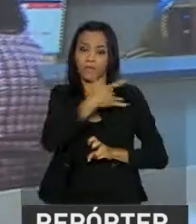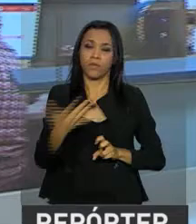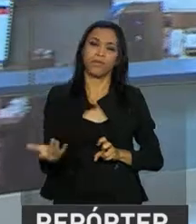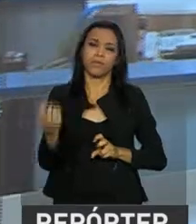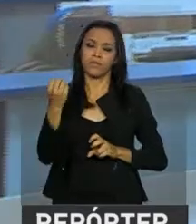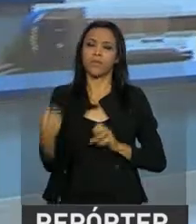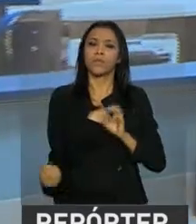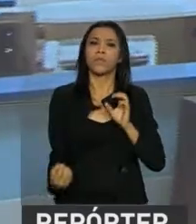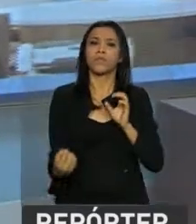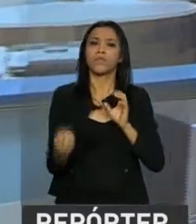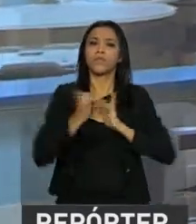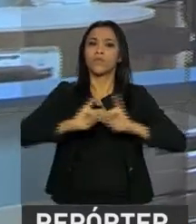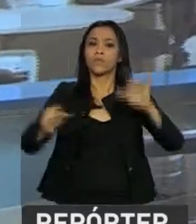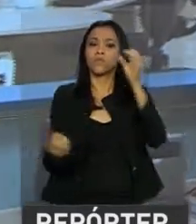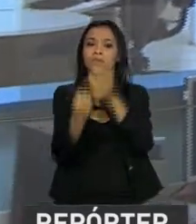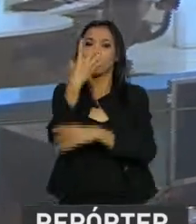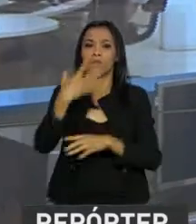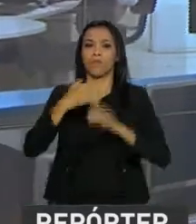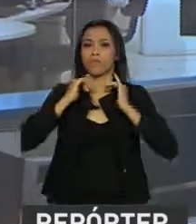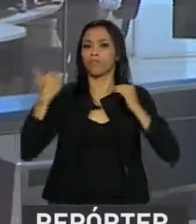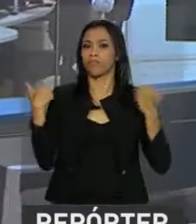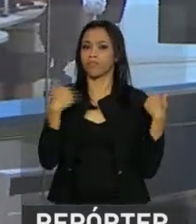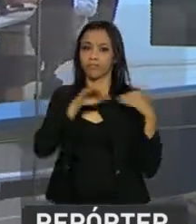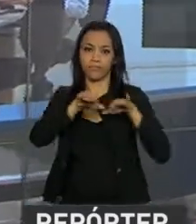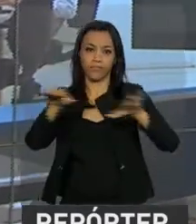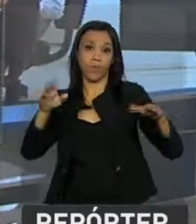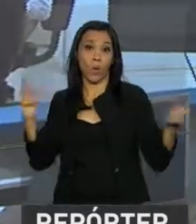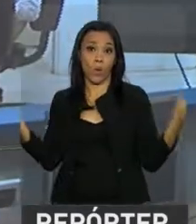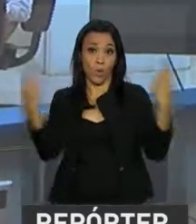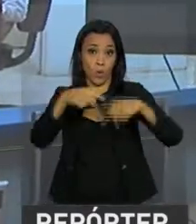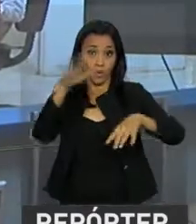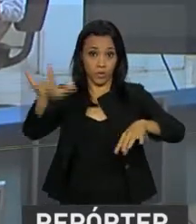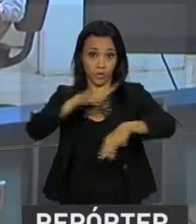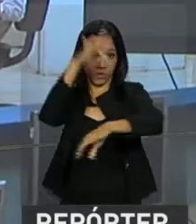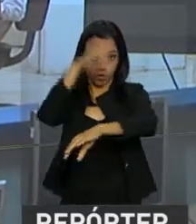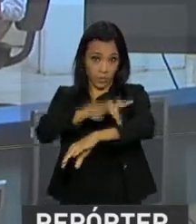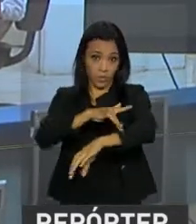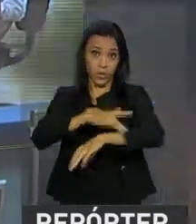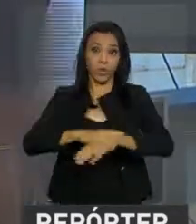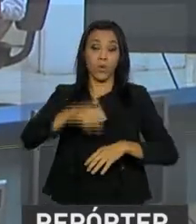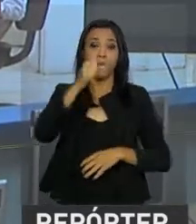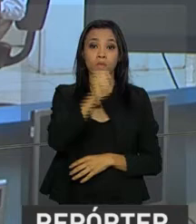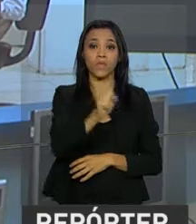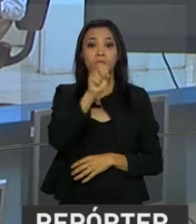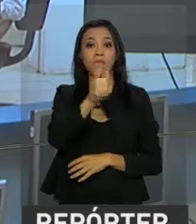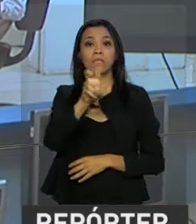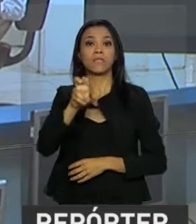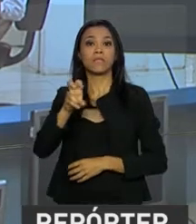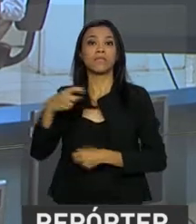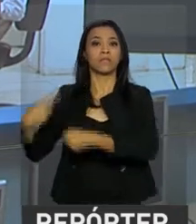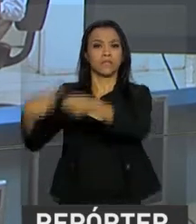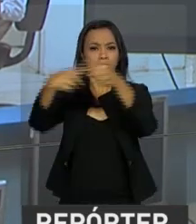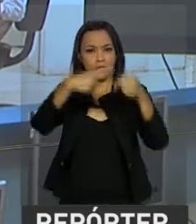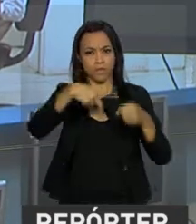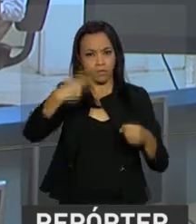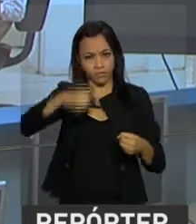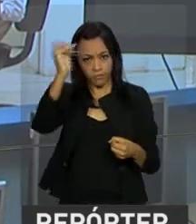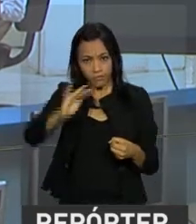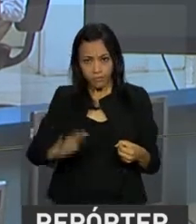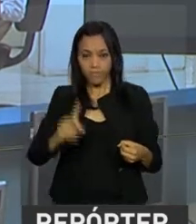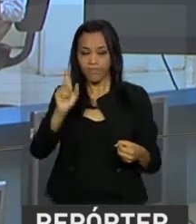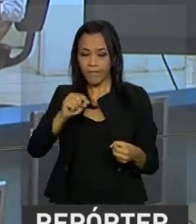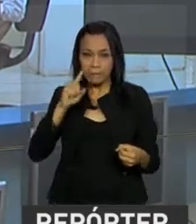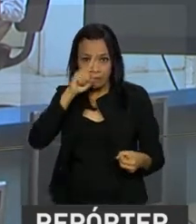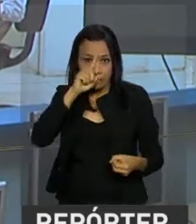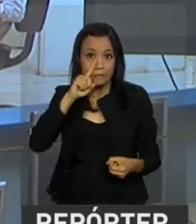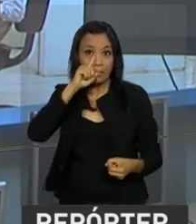nova campanha para combater o mosquito Aedes aegypti. 855 cidades brasileiras estão em situação